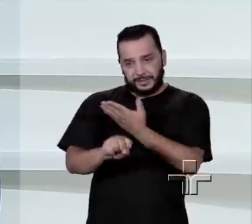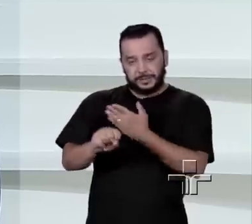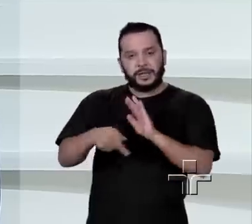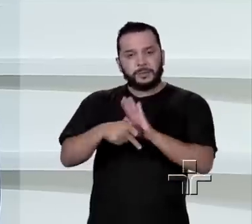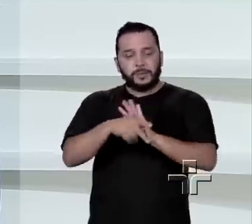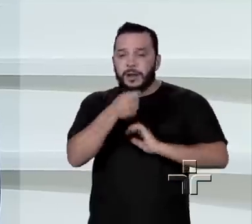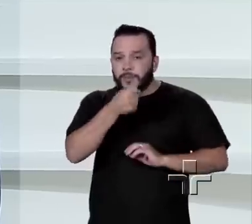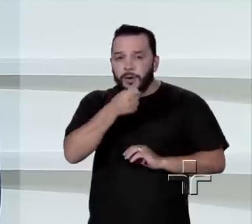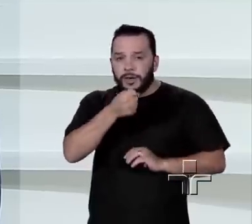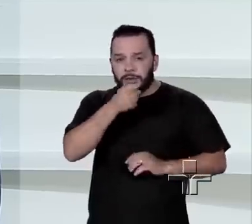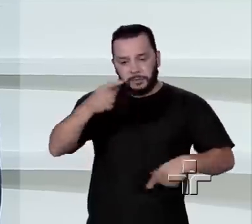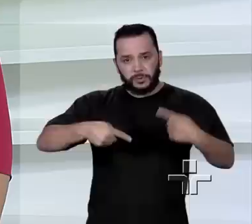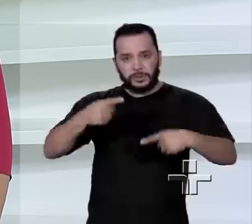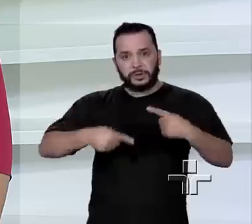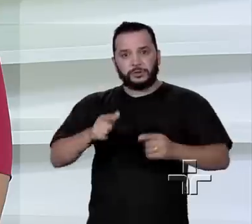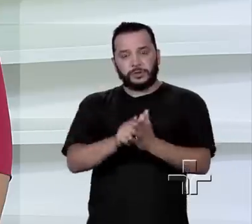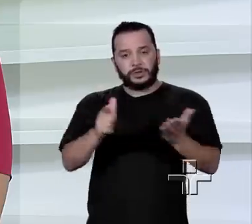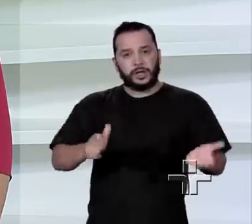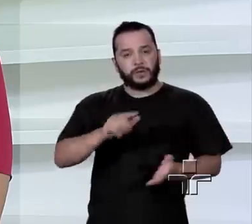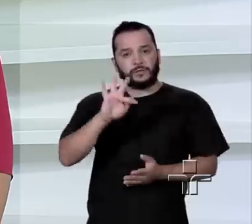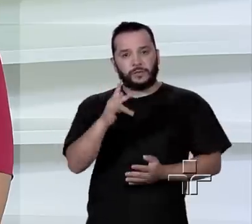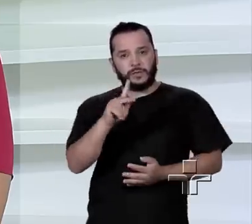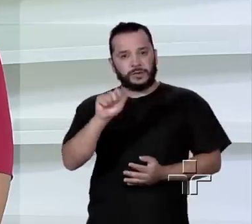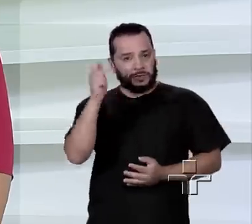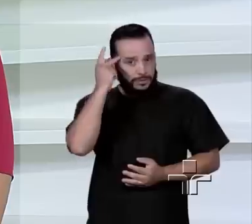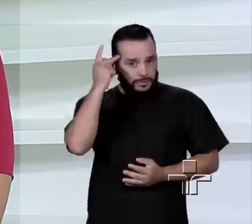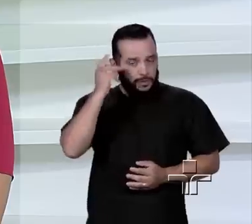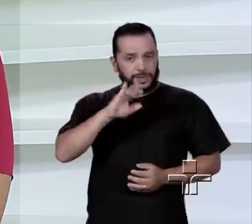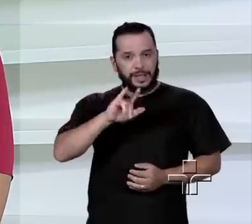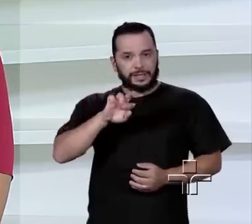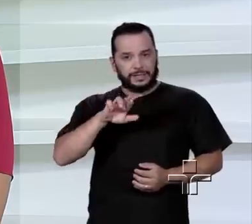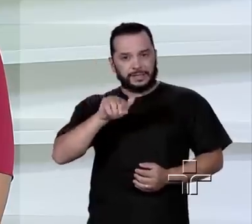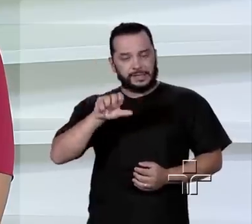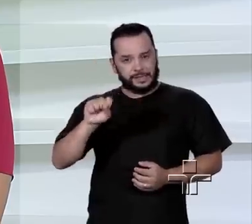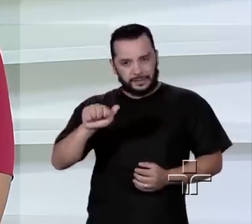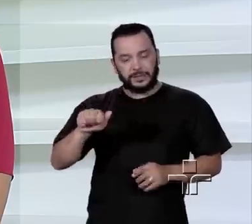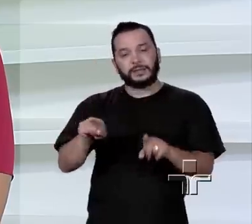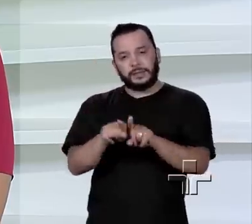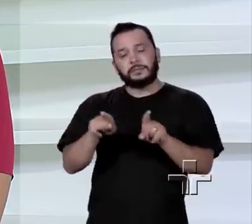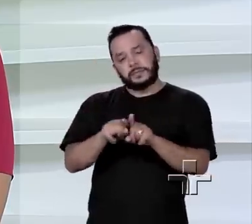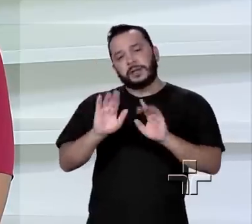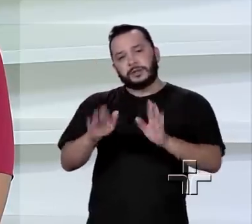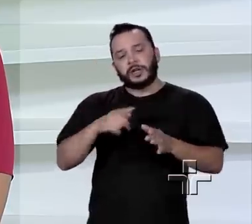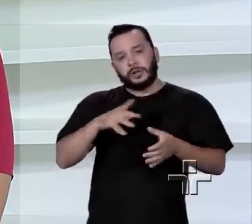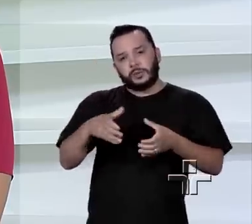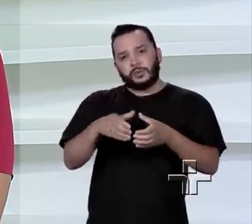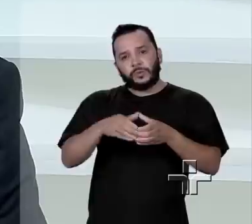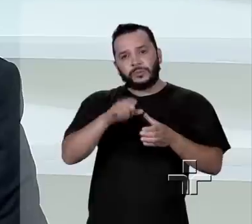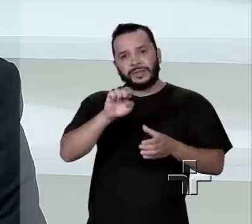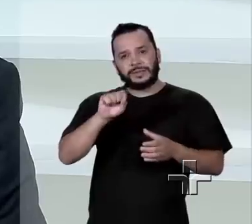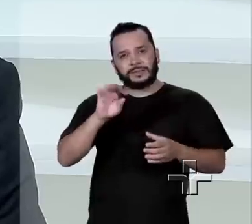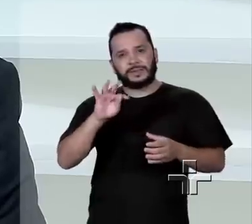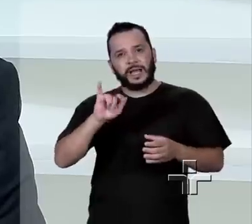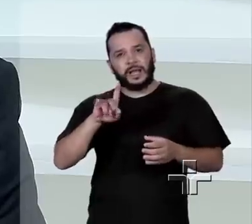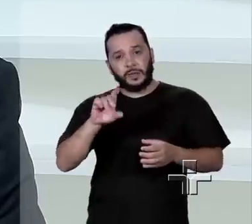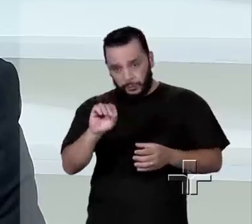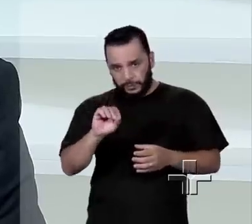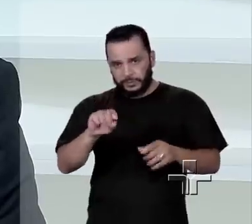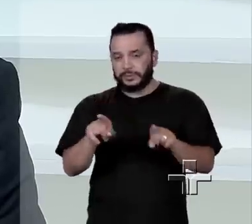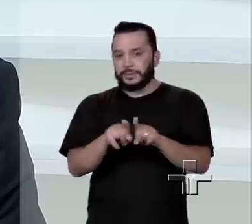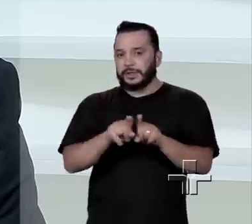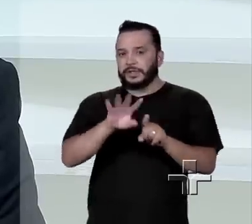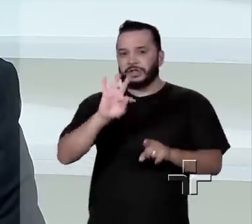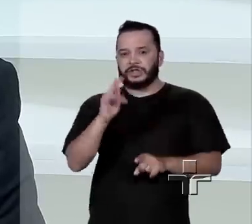do jornal Folha de São Paulo. Clarice Oliveira, editora do broadcast político do Grupo Estado. Tiago